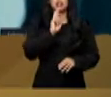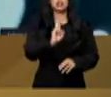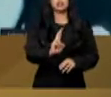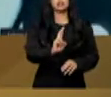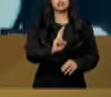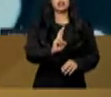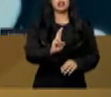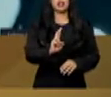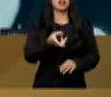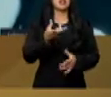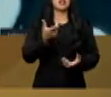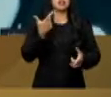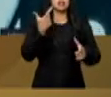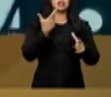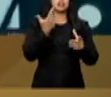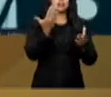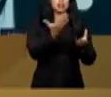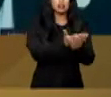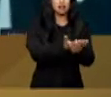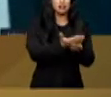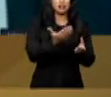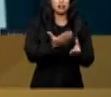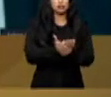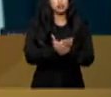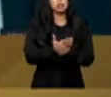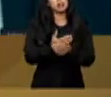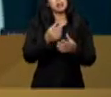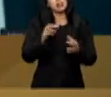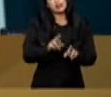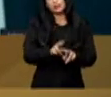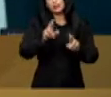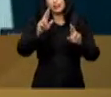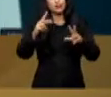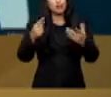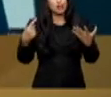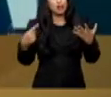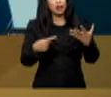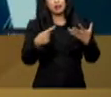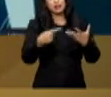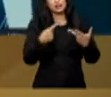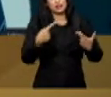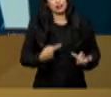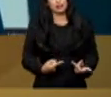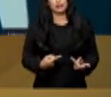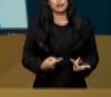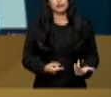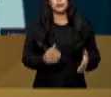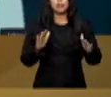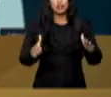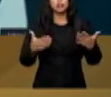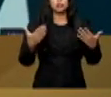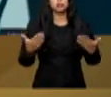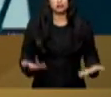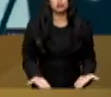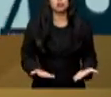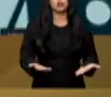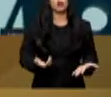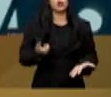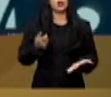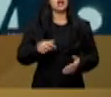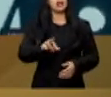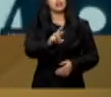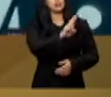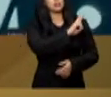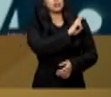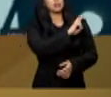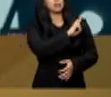litígios que são litígios subjetivos. O devido processo legal é